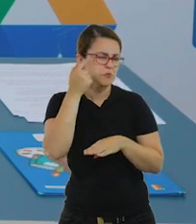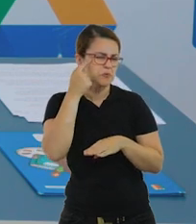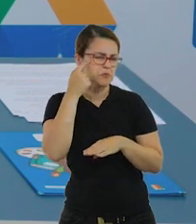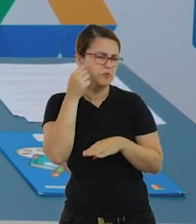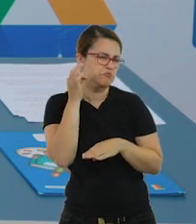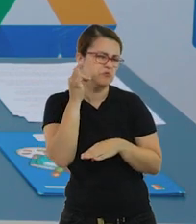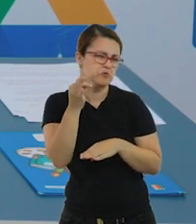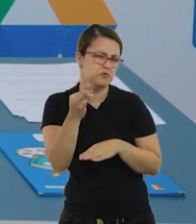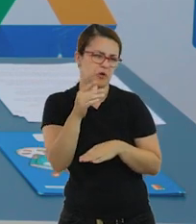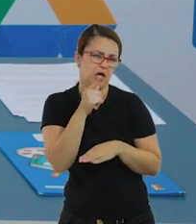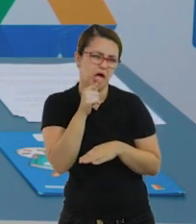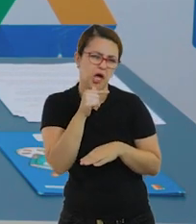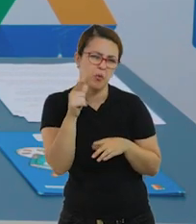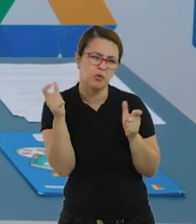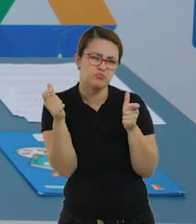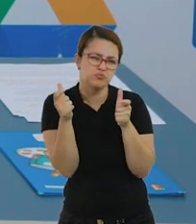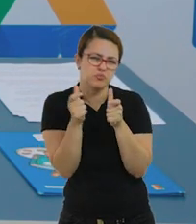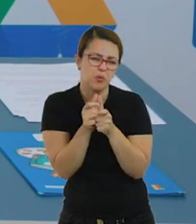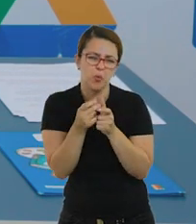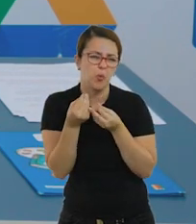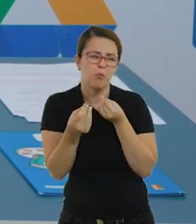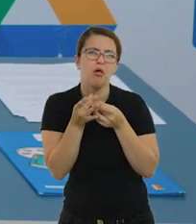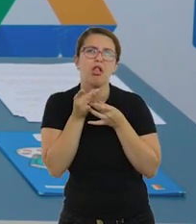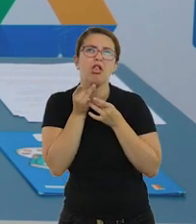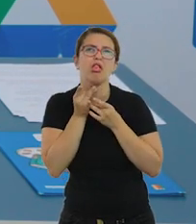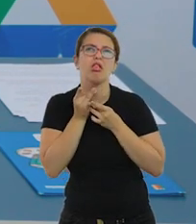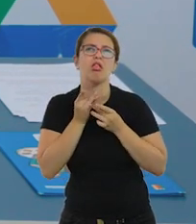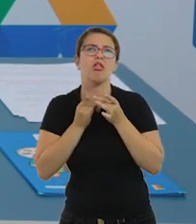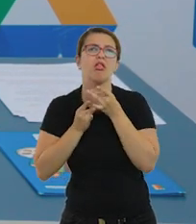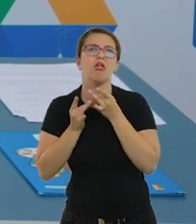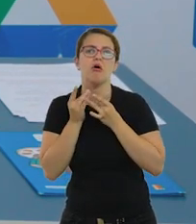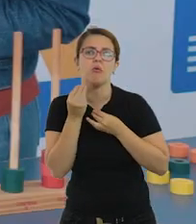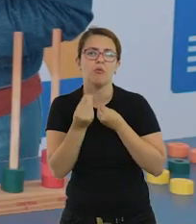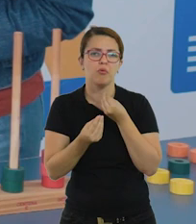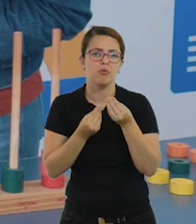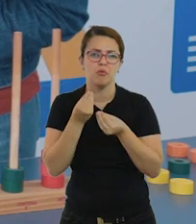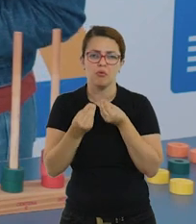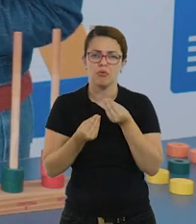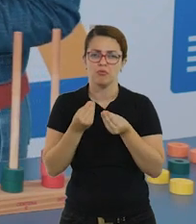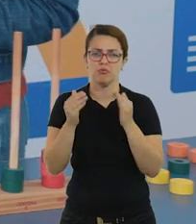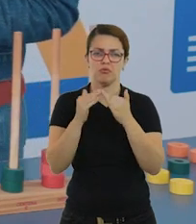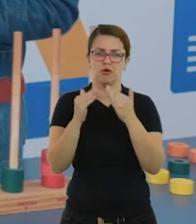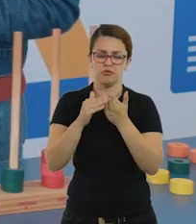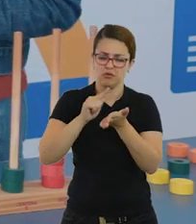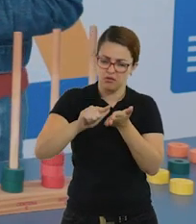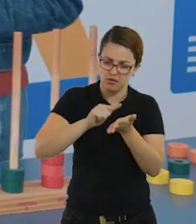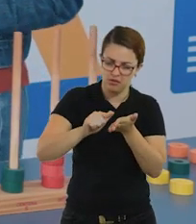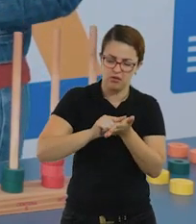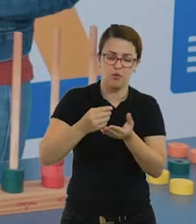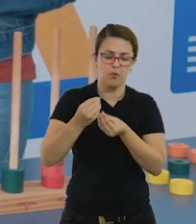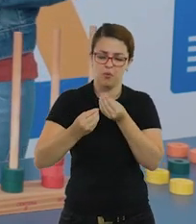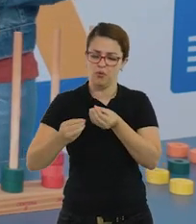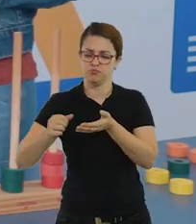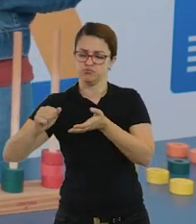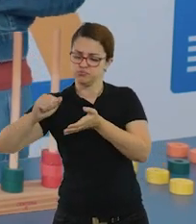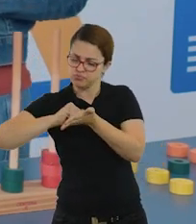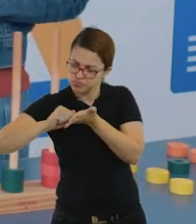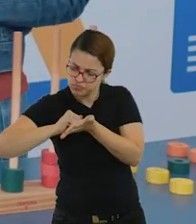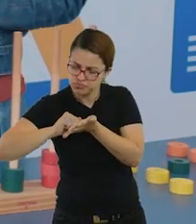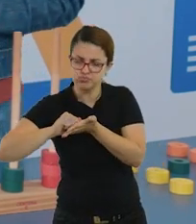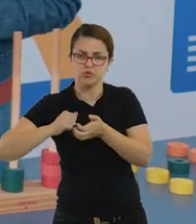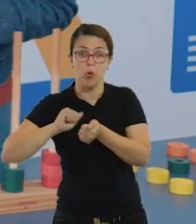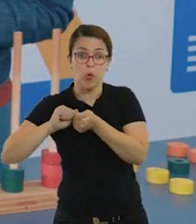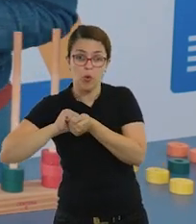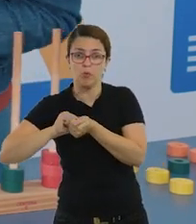você vivendo com pouca água. Como iria tomar banho? Matar a sede. Cozinhar. Limpar a casa. Lavar a